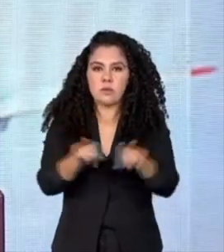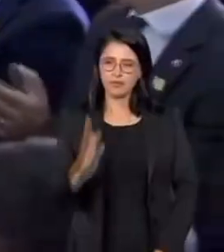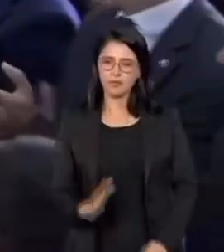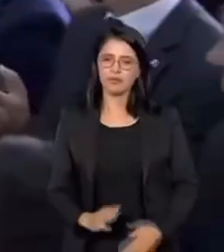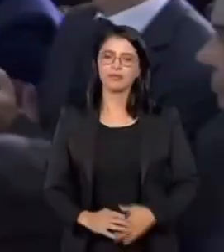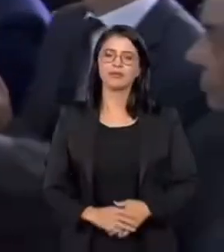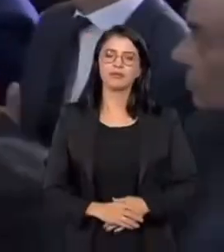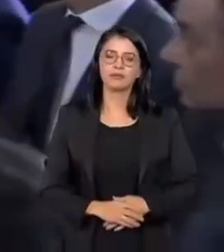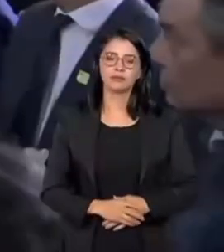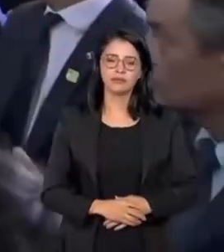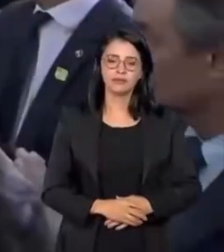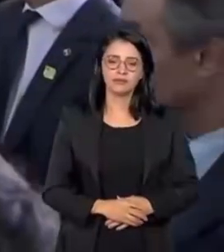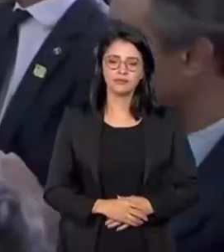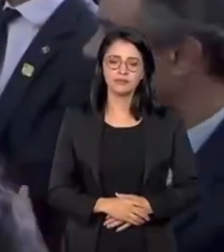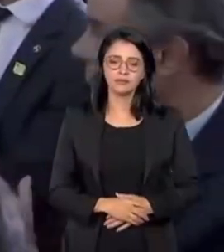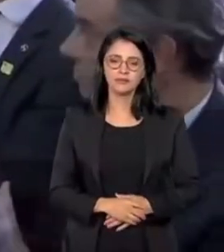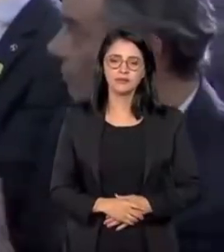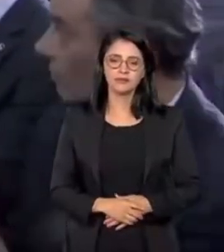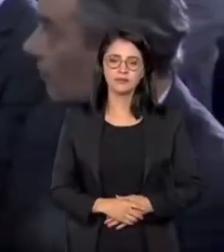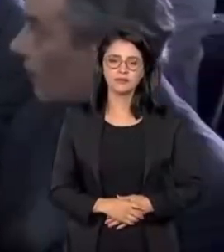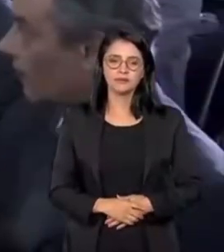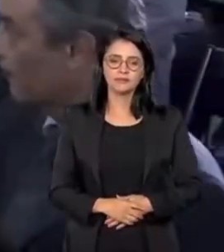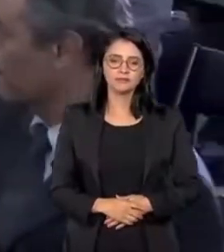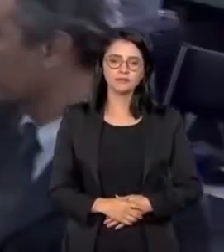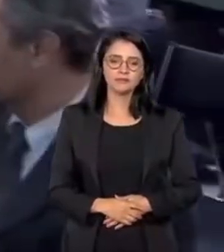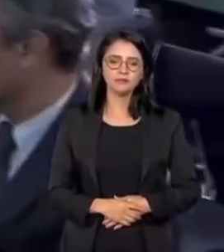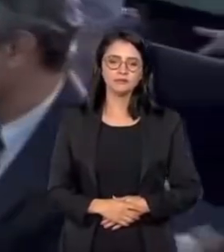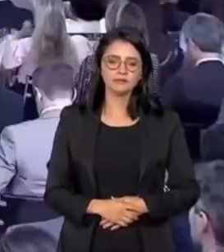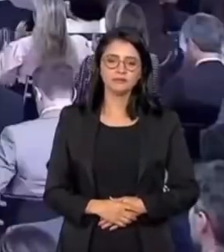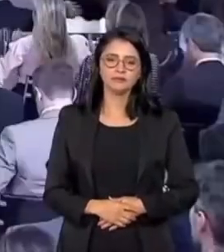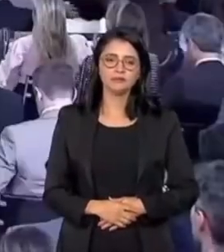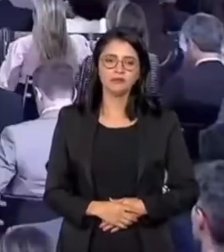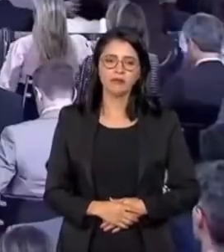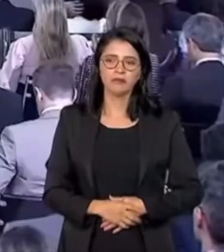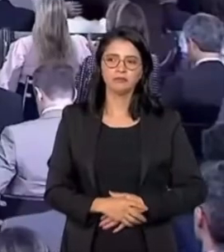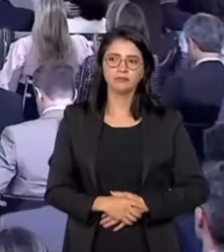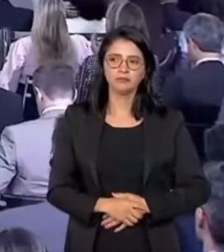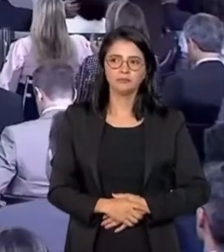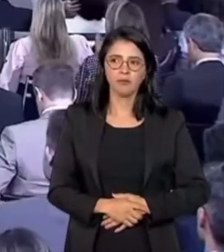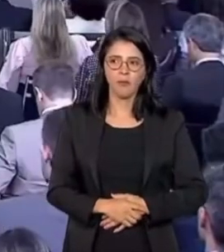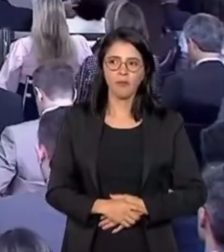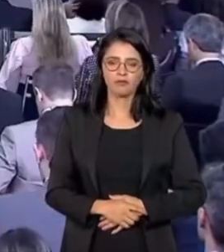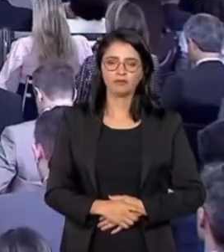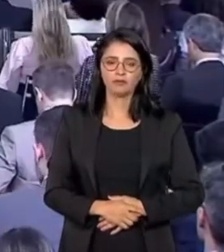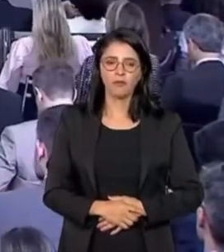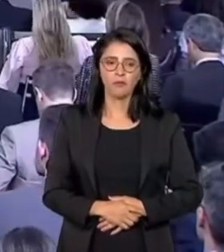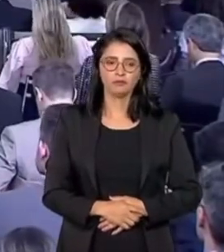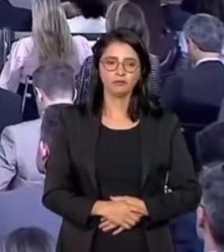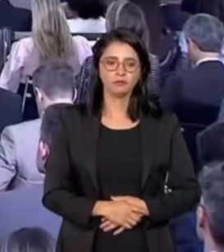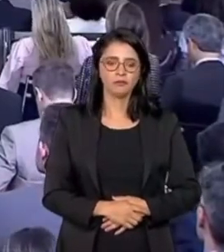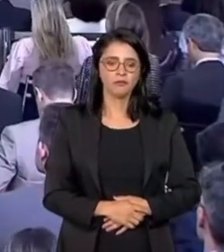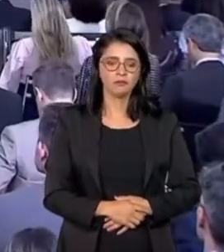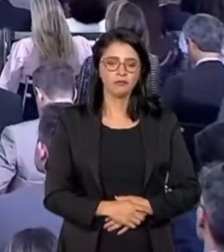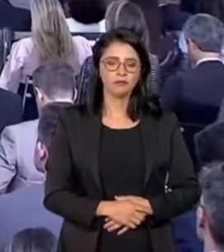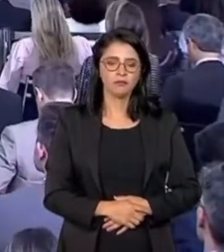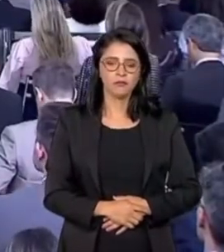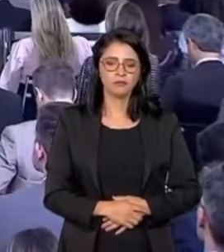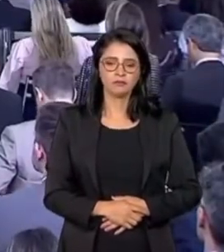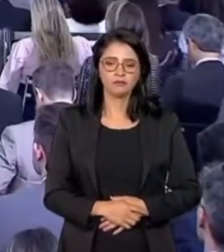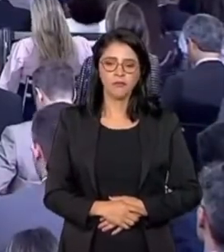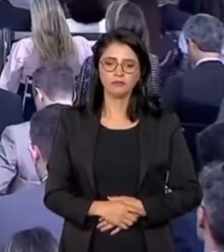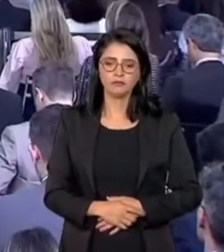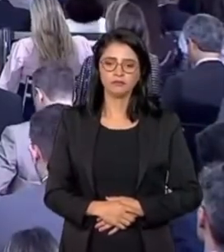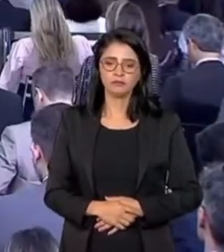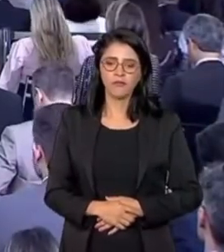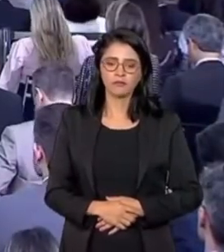indiretos. Embora a redução de 3,5% beneficie os consumidores que adquirem energia das distribuidoras,